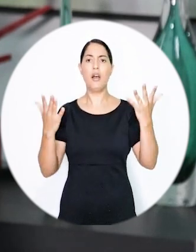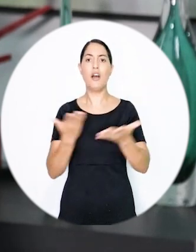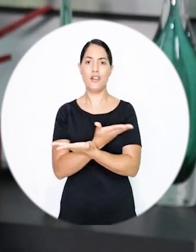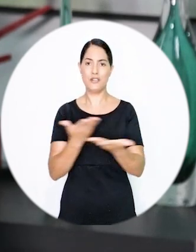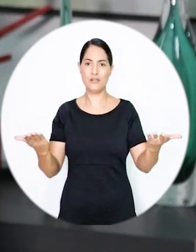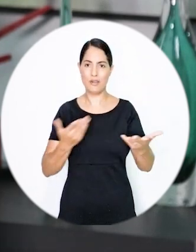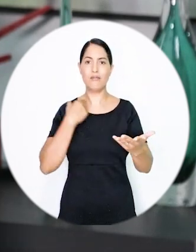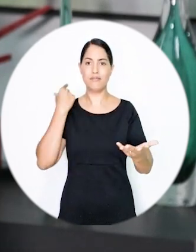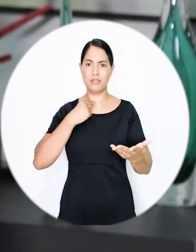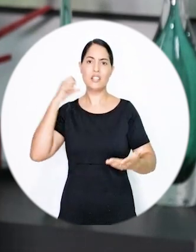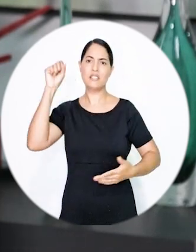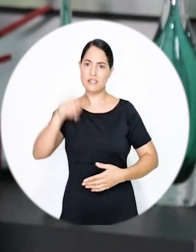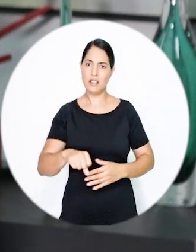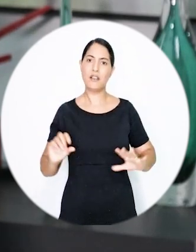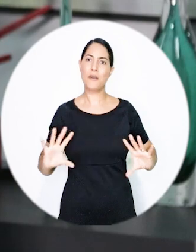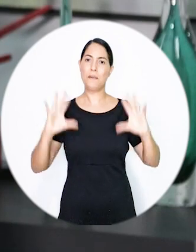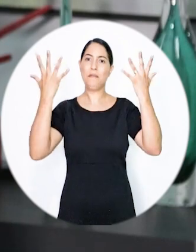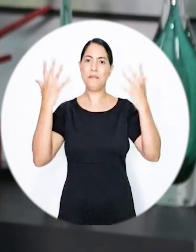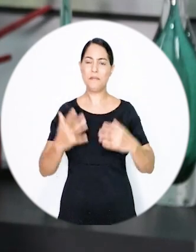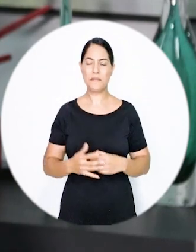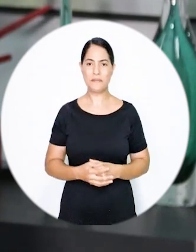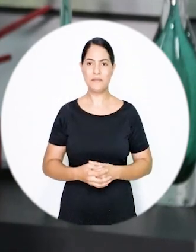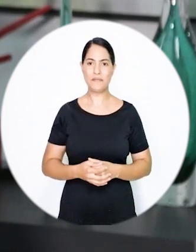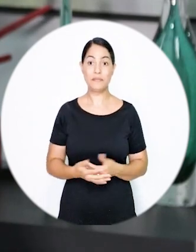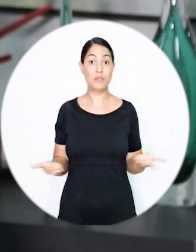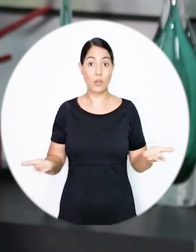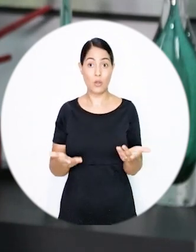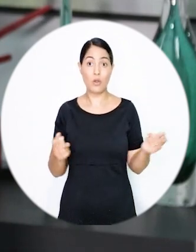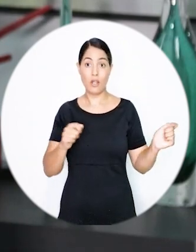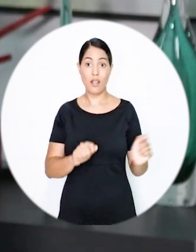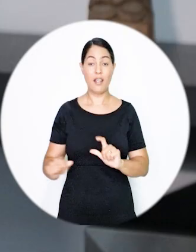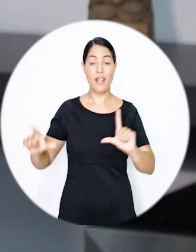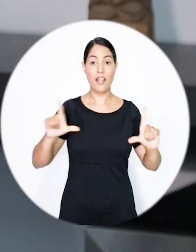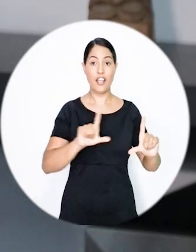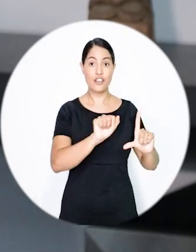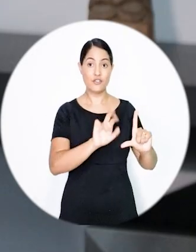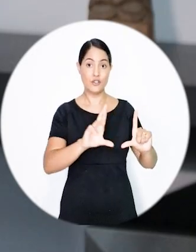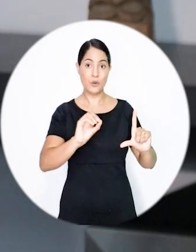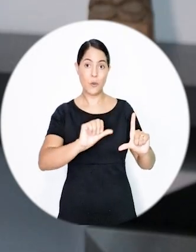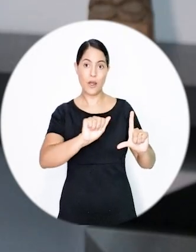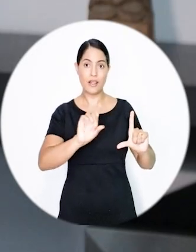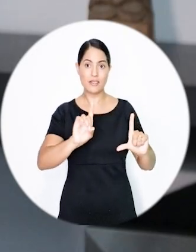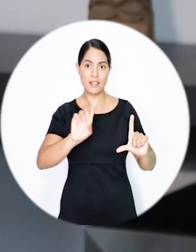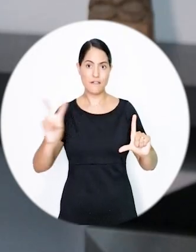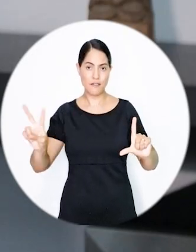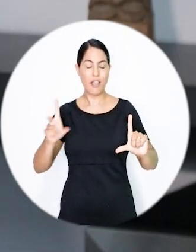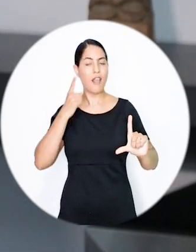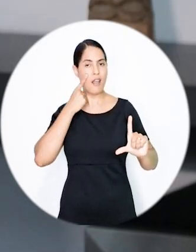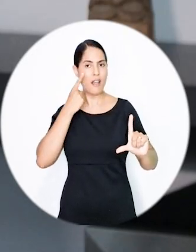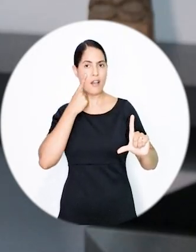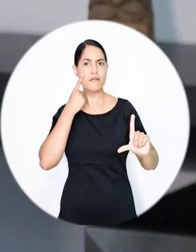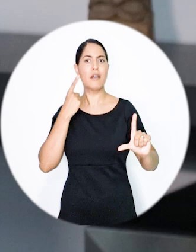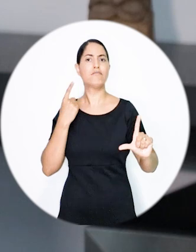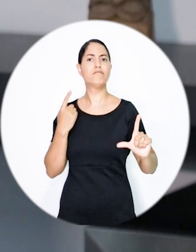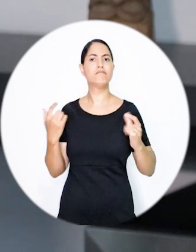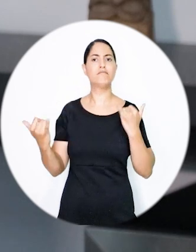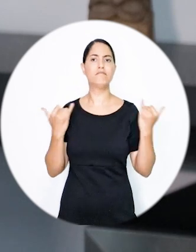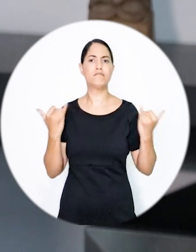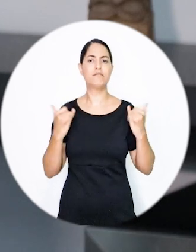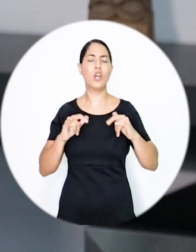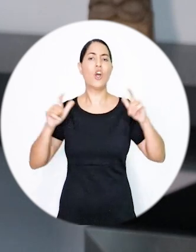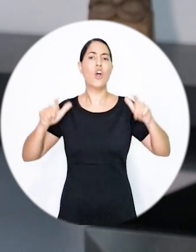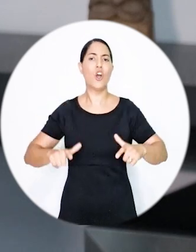do Brasil. Essa decisão deve ser, sim, comemorada por toda a advocacia brasileira. No Giro ADV de hoje, nós vamos conferir